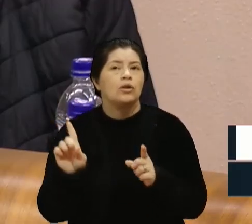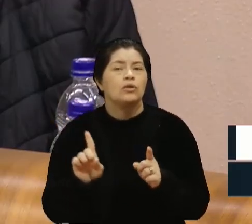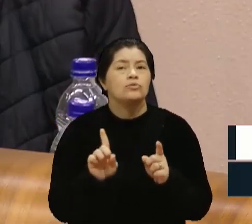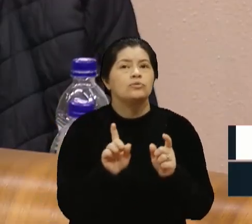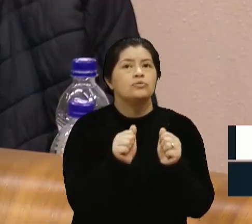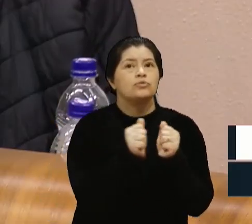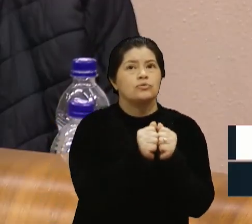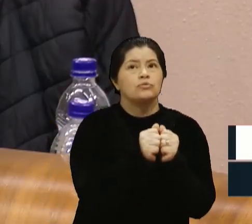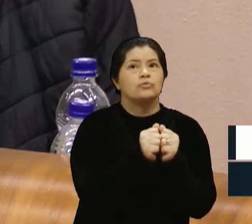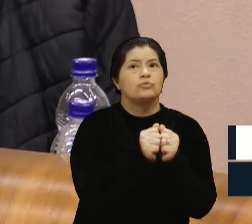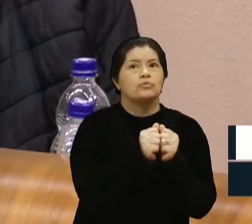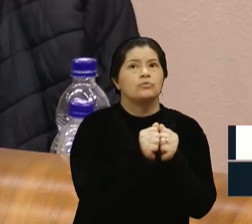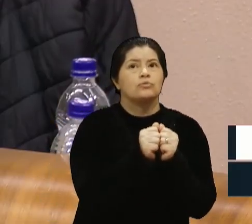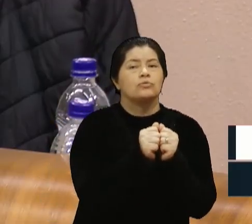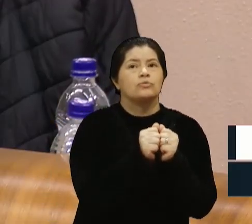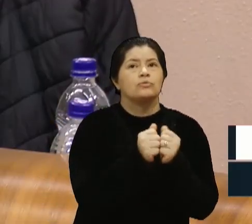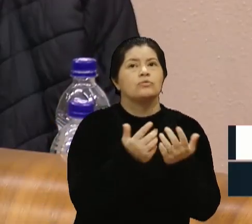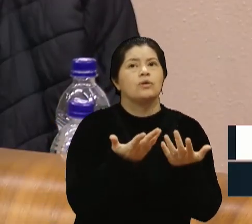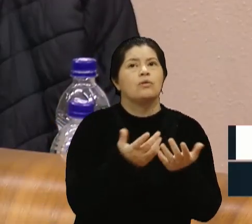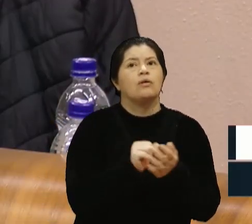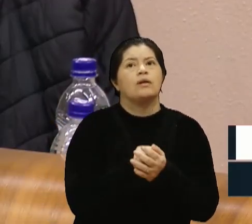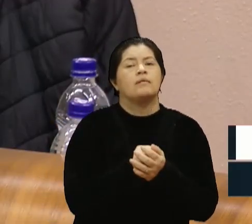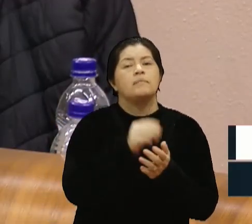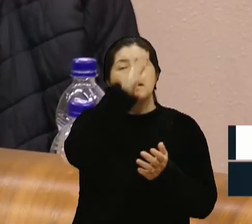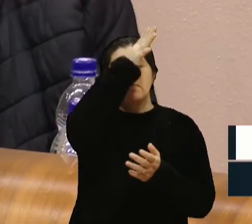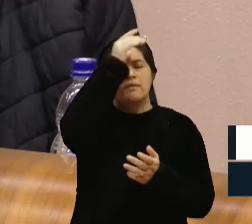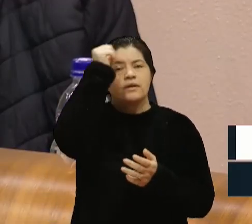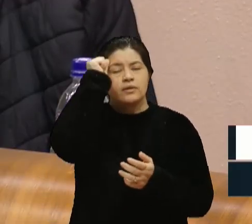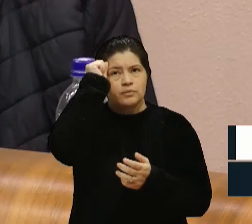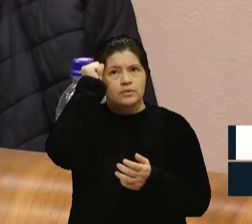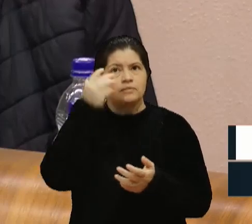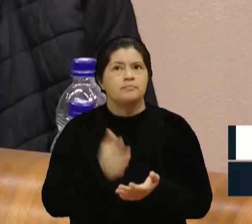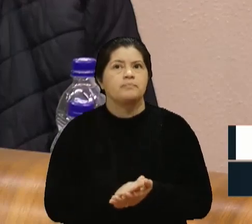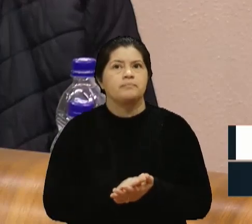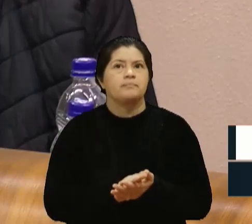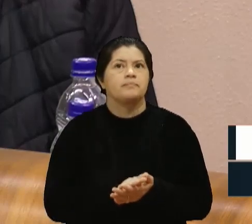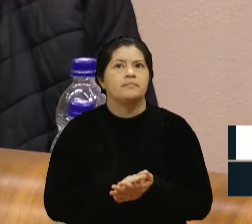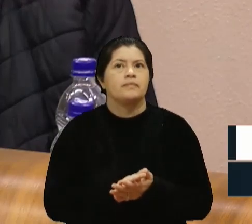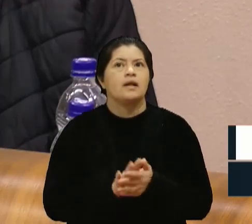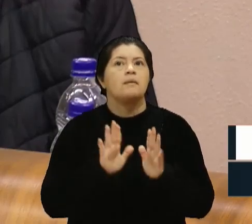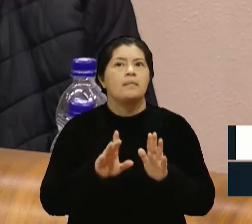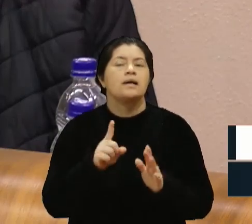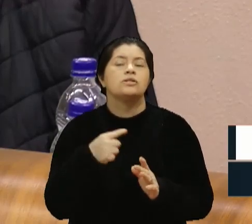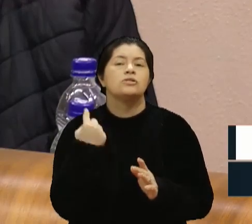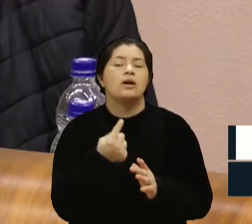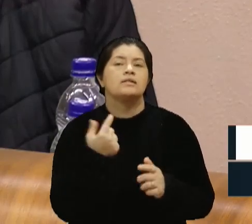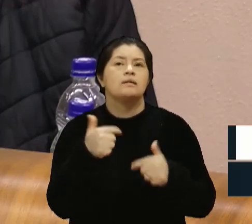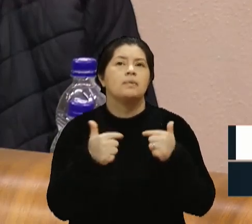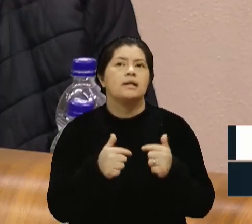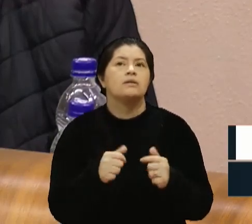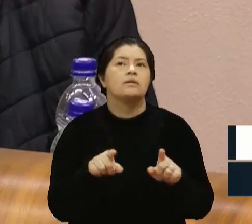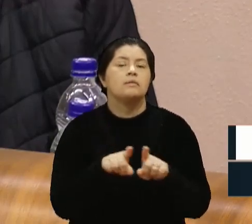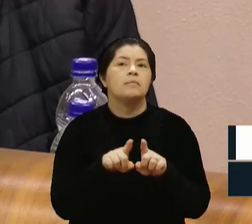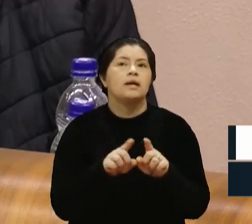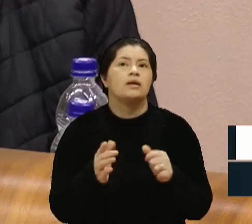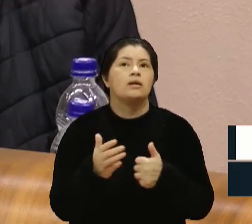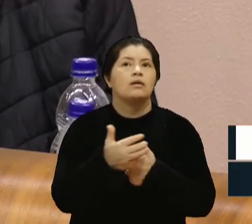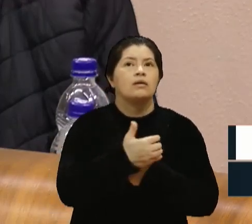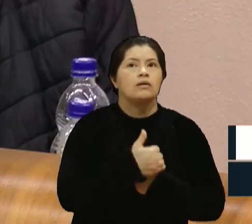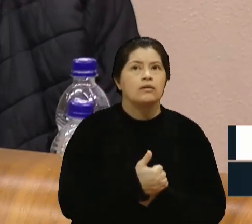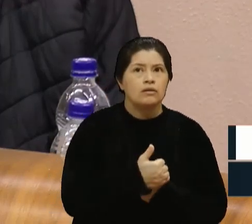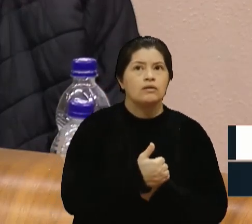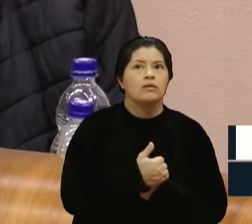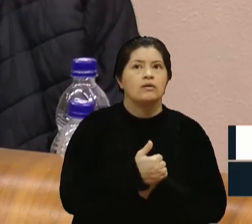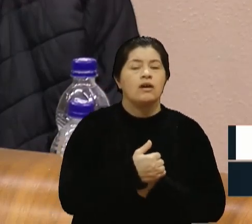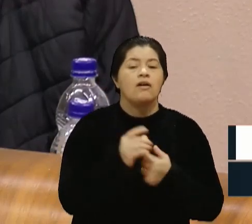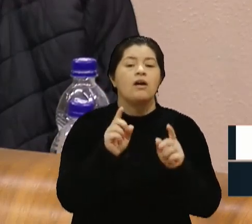nem à SMASC, pertence diretamente à Prefeitura. Então, é uma coisa... Mas nós estamos trabalhando muito também com o Conselho Tutelar. Estamos fazendo